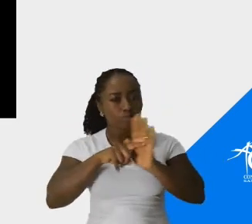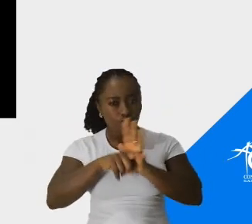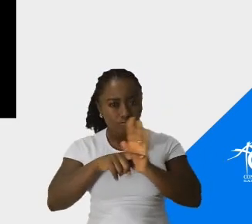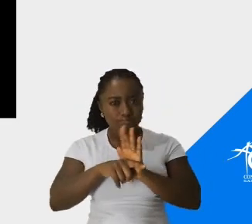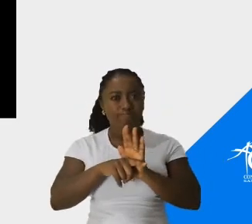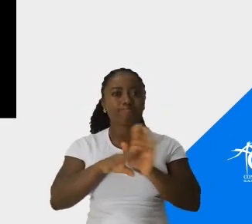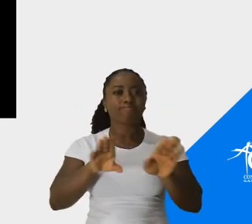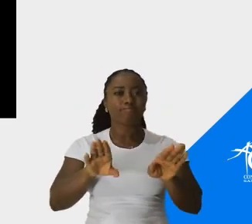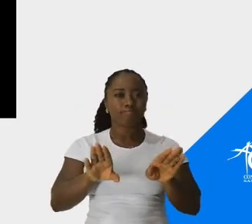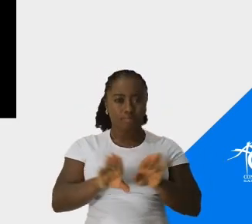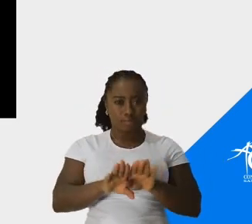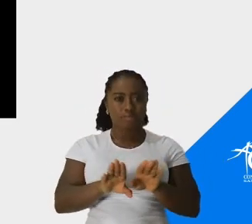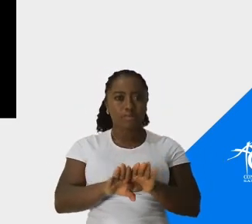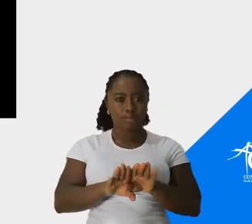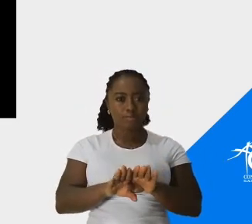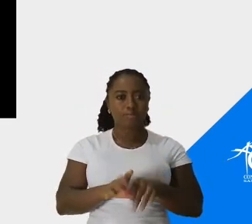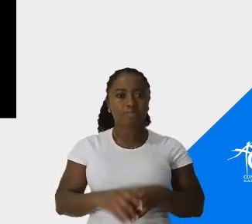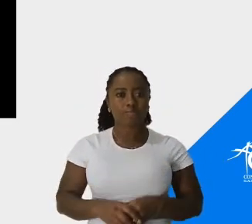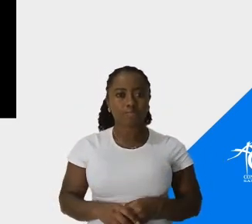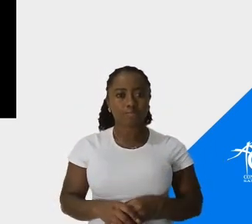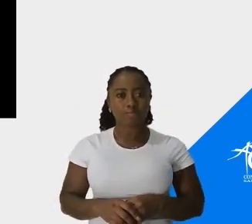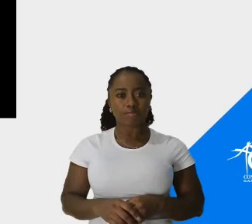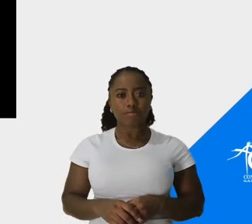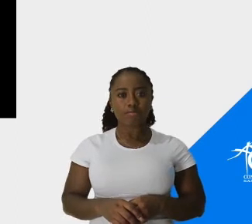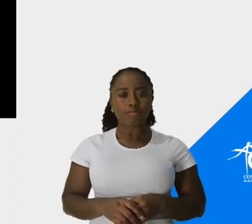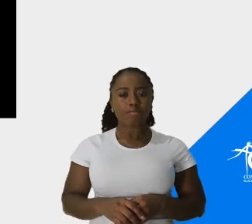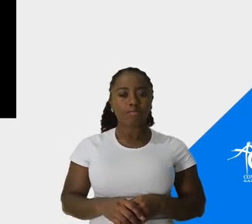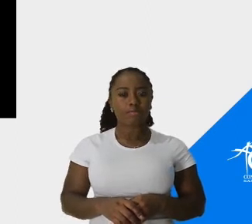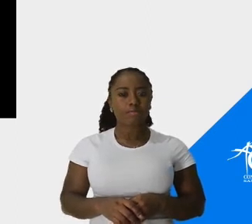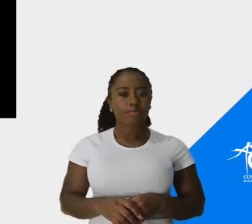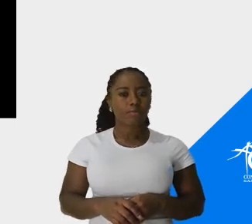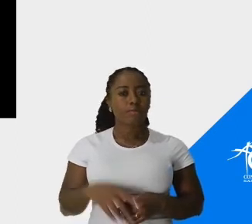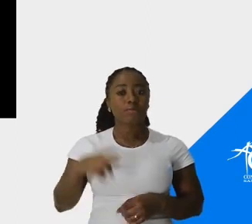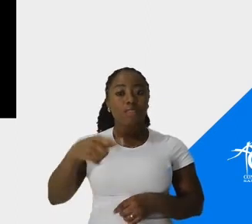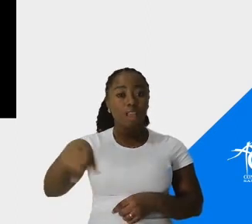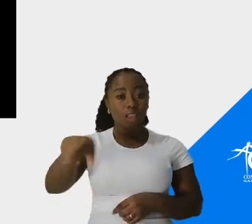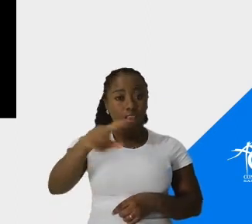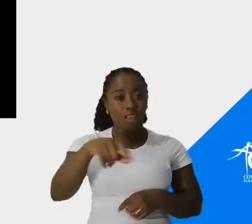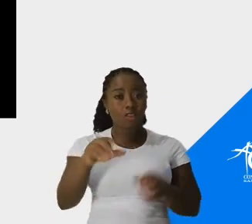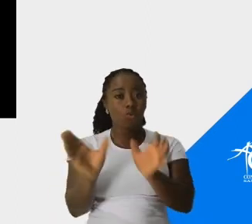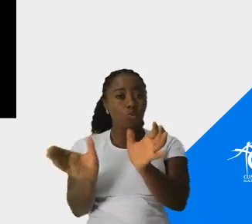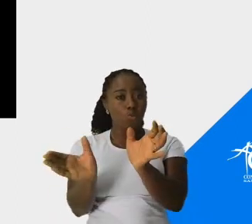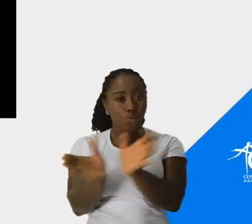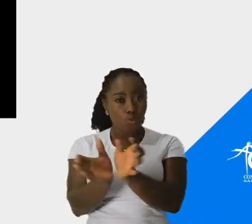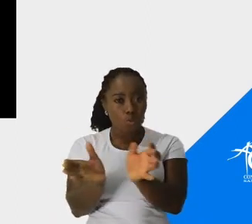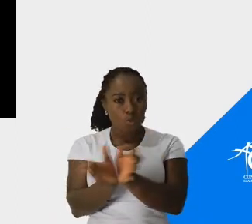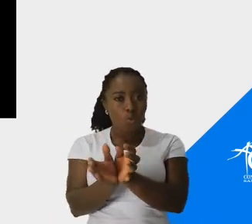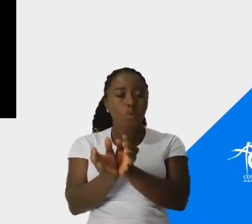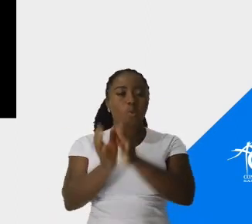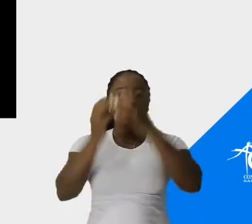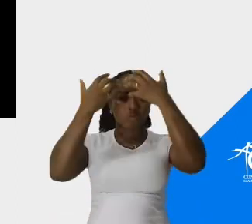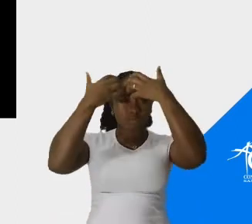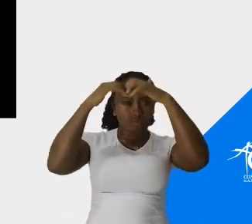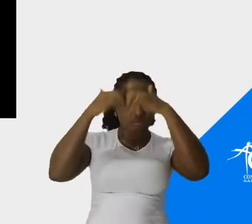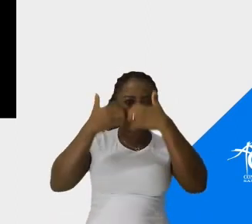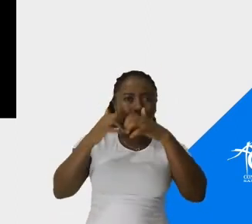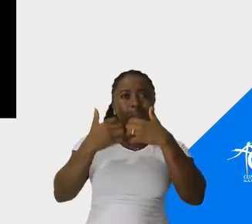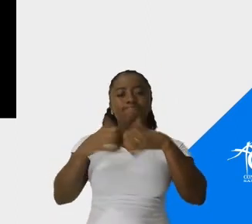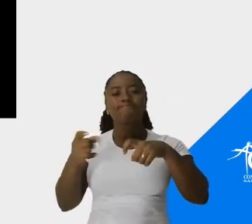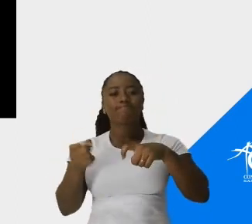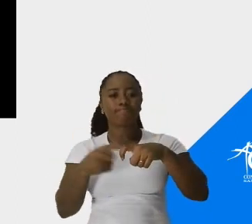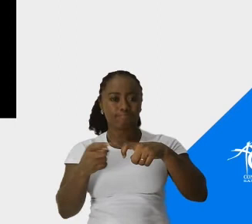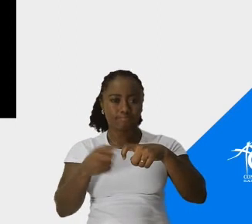mais eles na equipe de neurologia, né? Porque aí você tenta mensurar a frequência